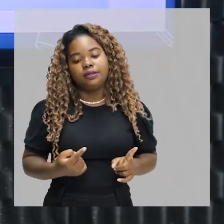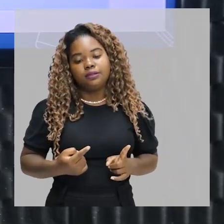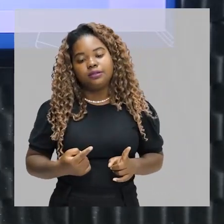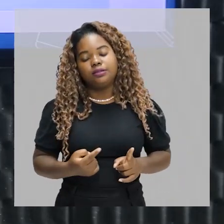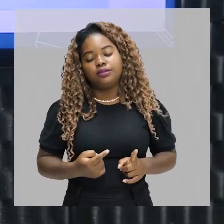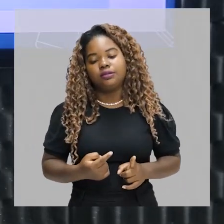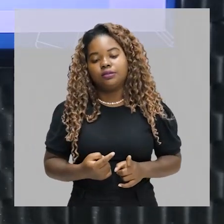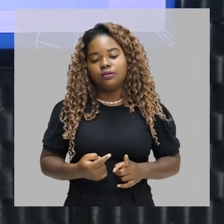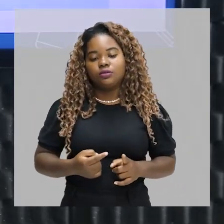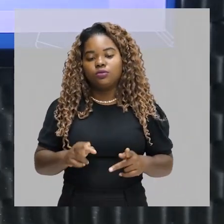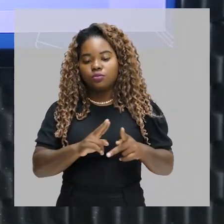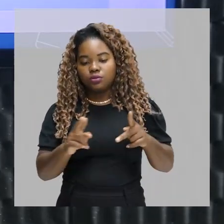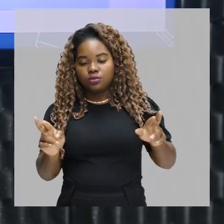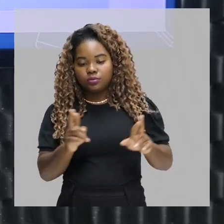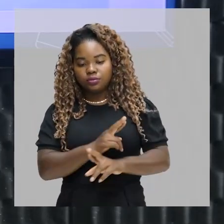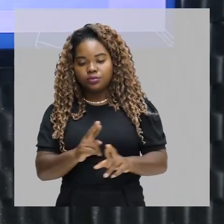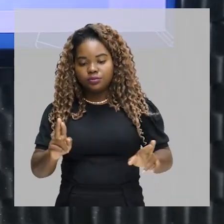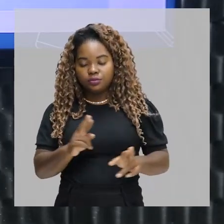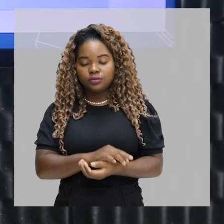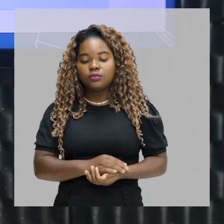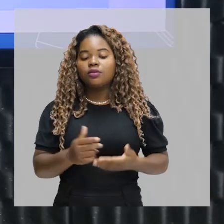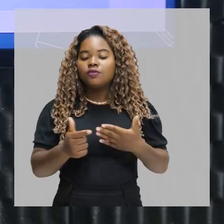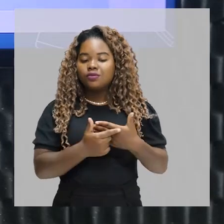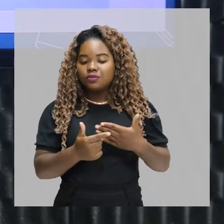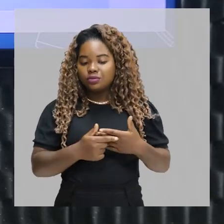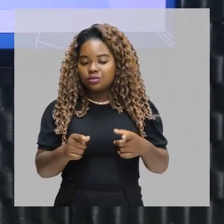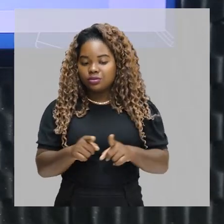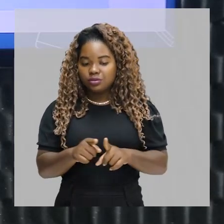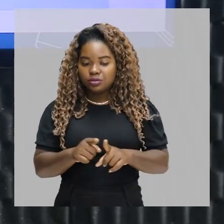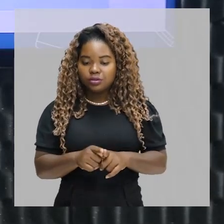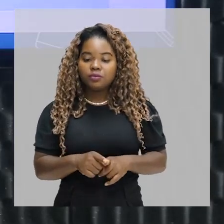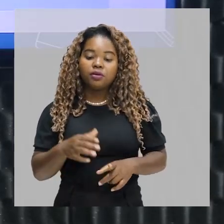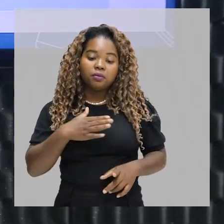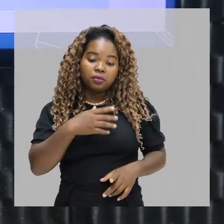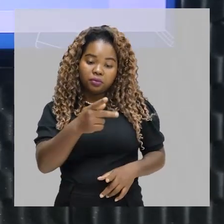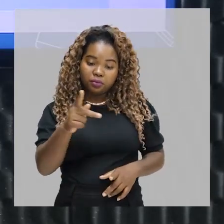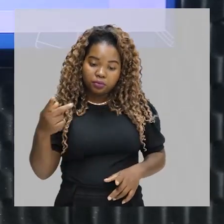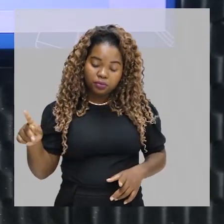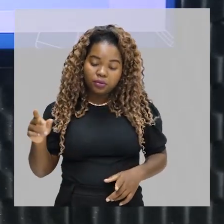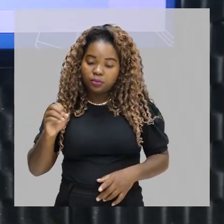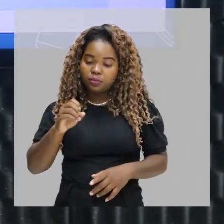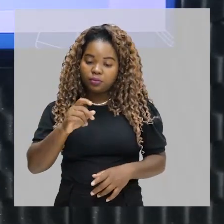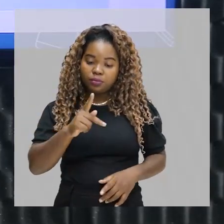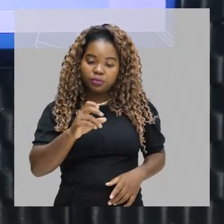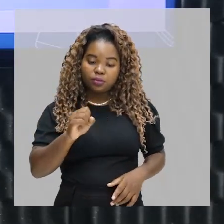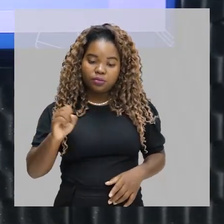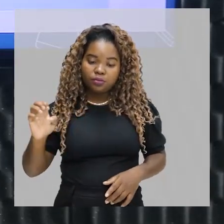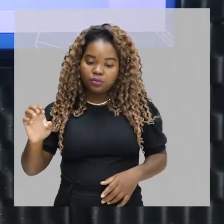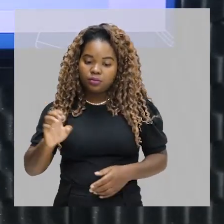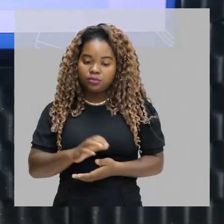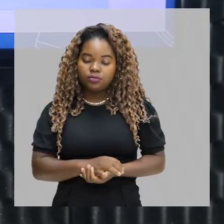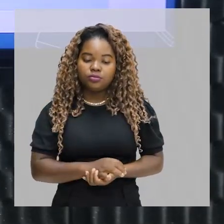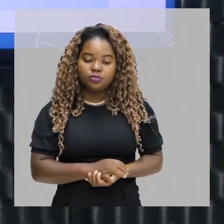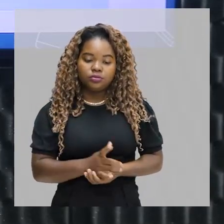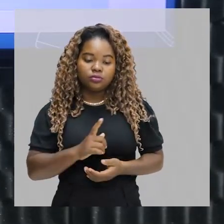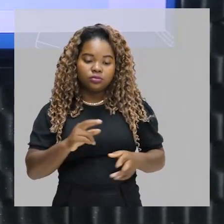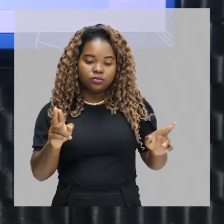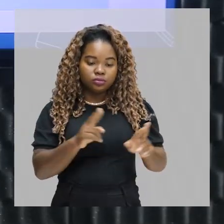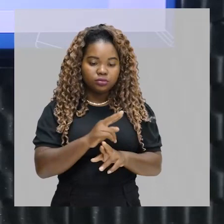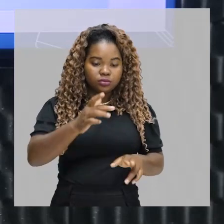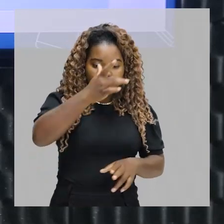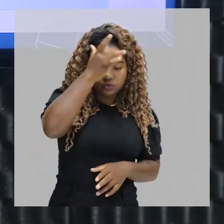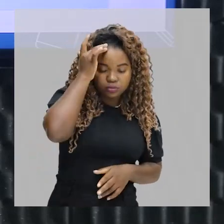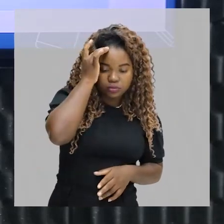pronome relativo, a função dele também é indicar posse. Então, ele estabelece uma relação entre um